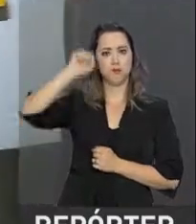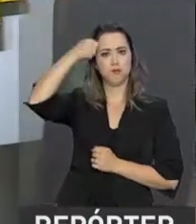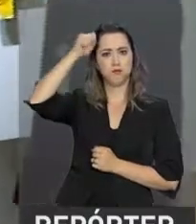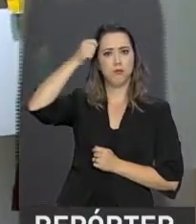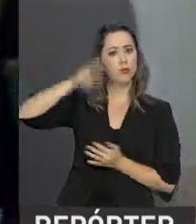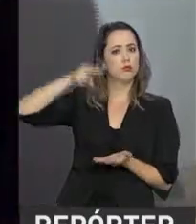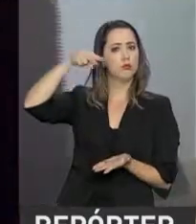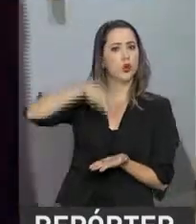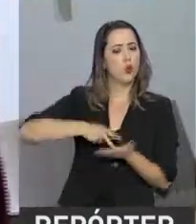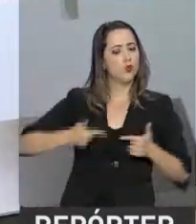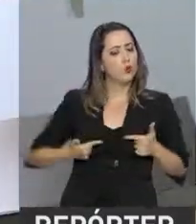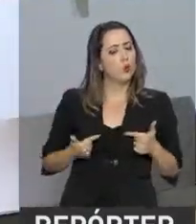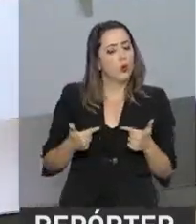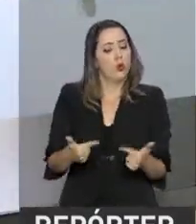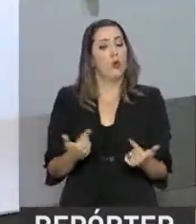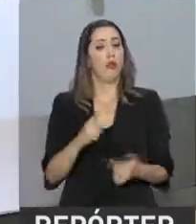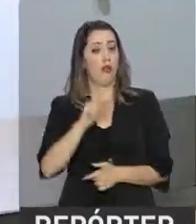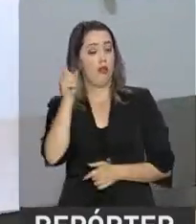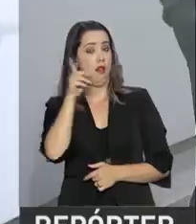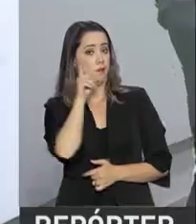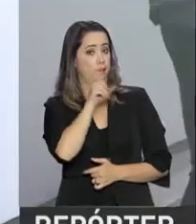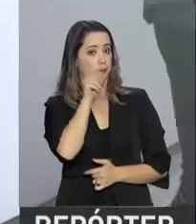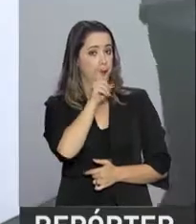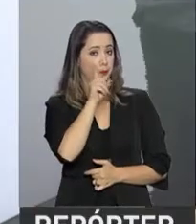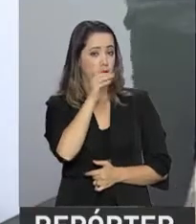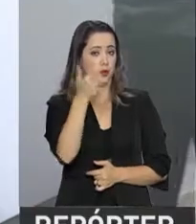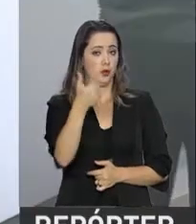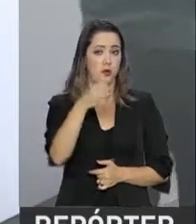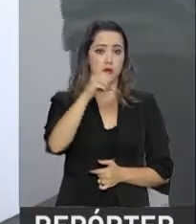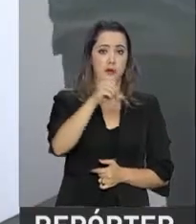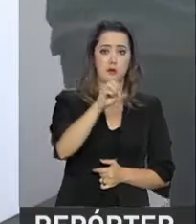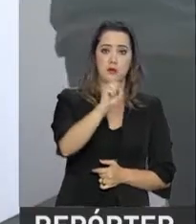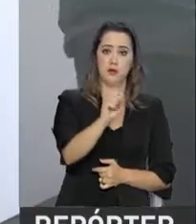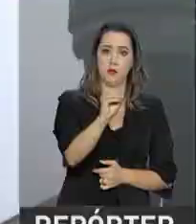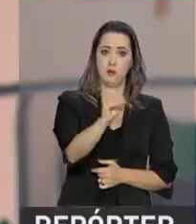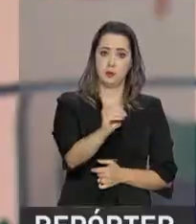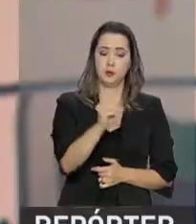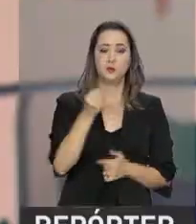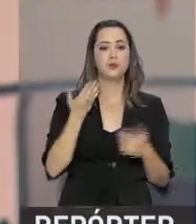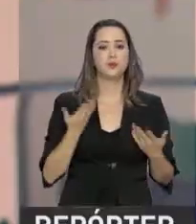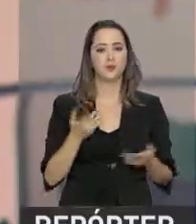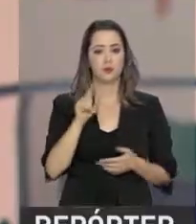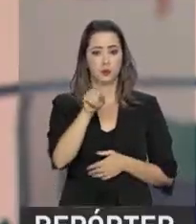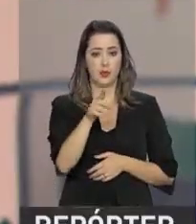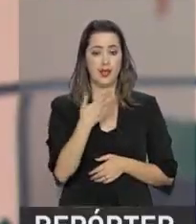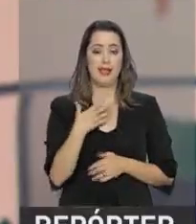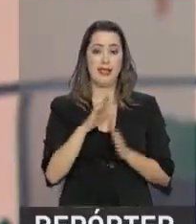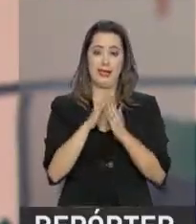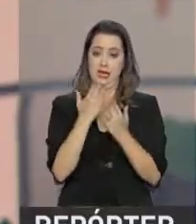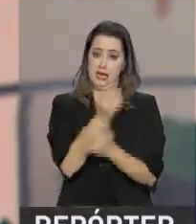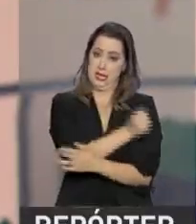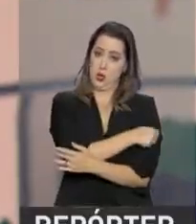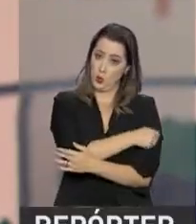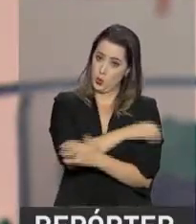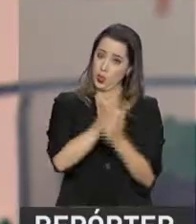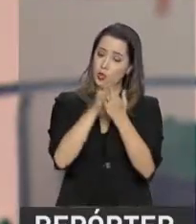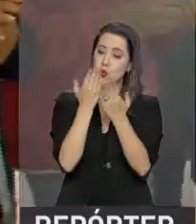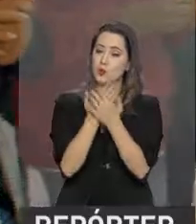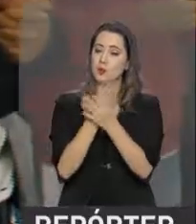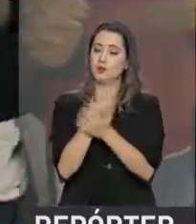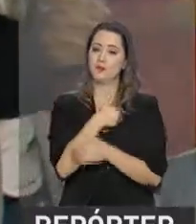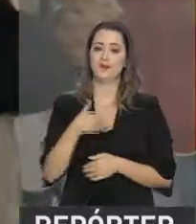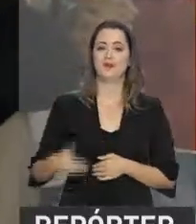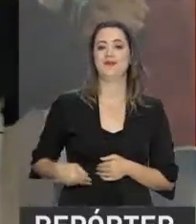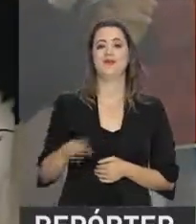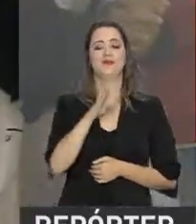cultura urbana na cidade de Nova York dos anos 1980. Sara é de uma escola pública de Brasília e